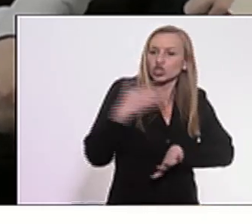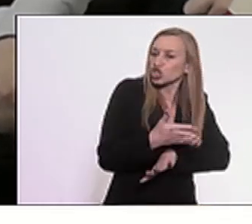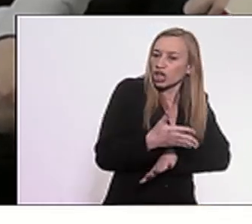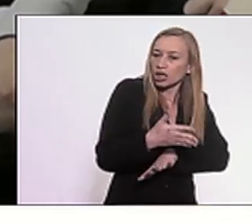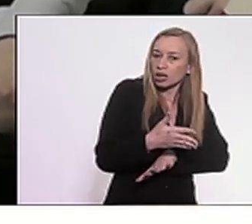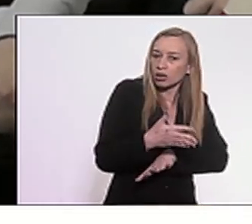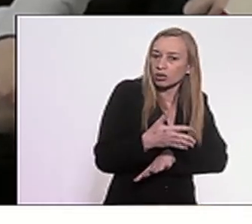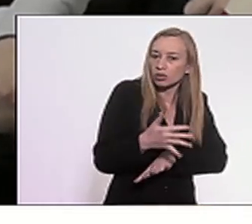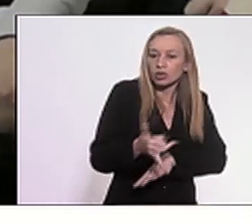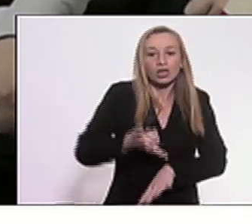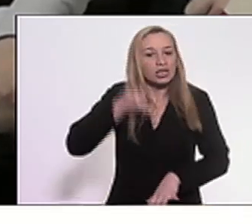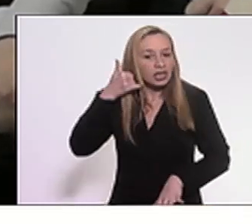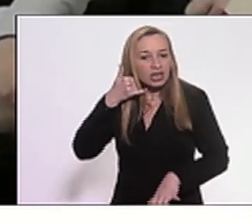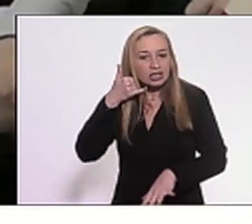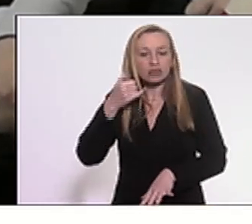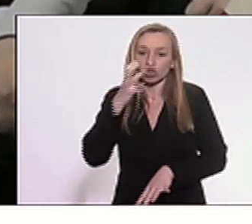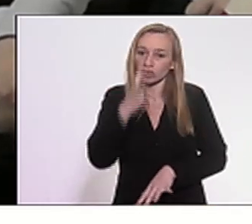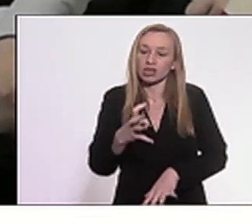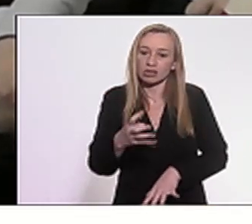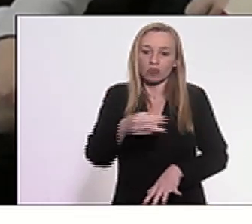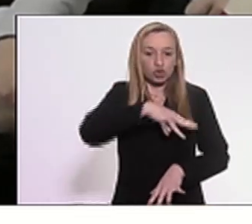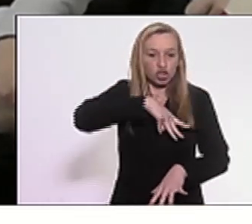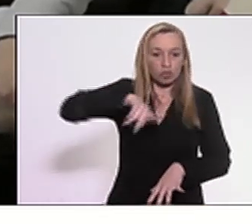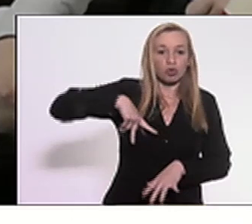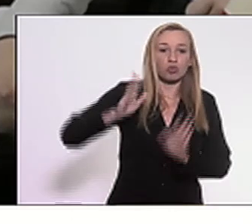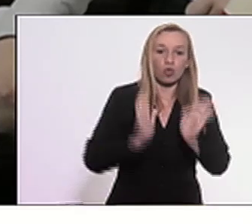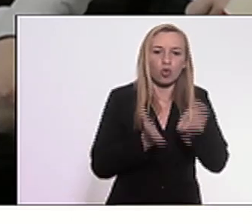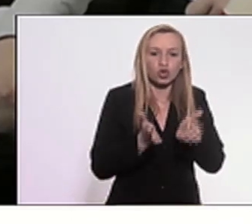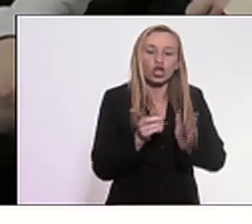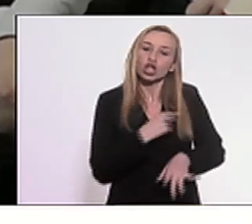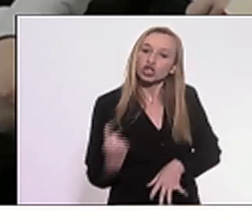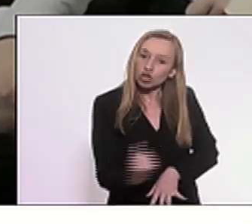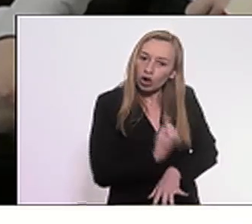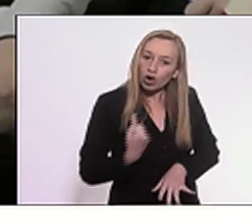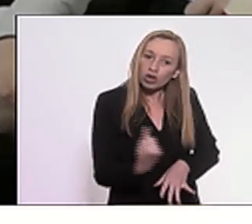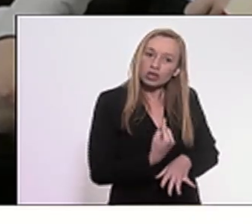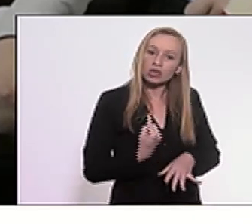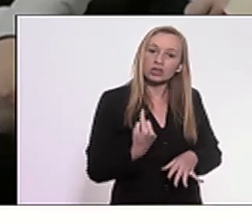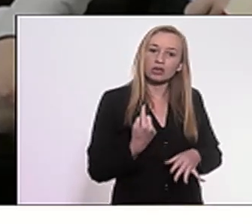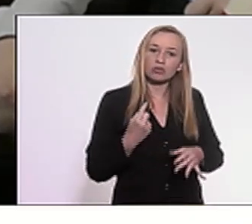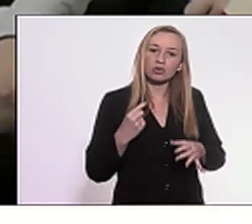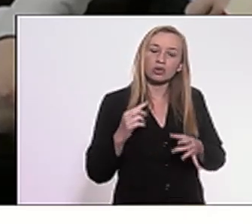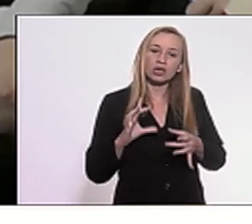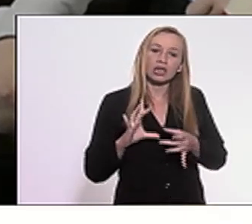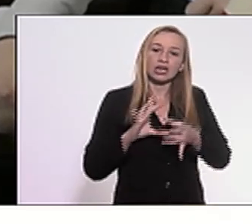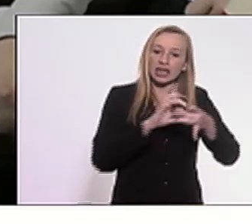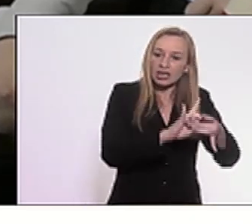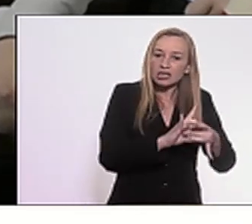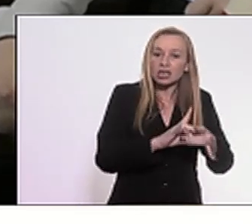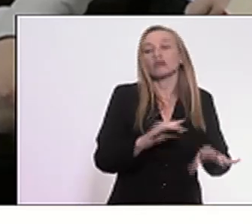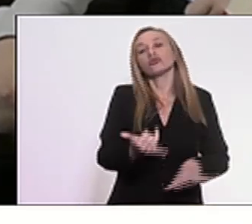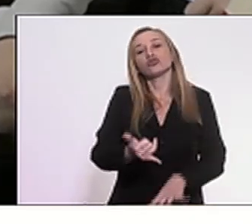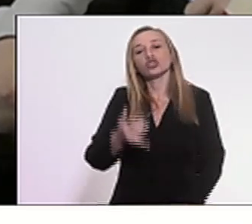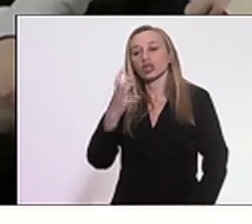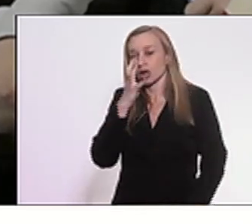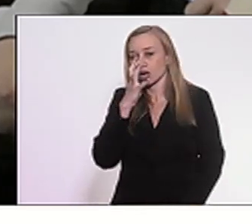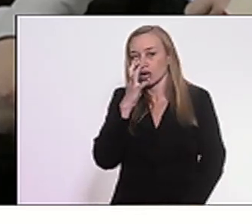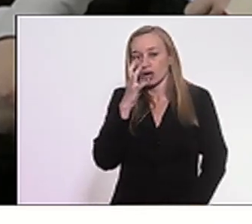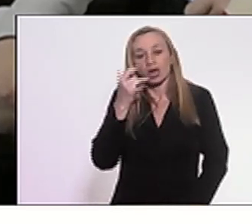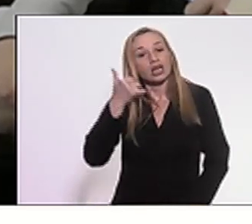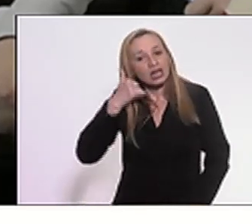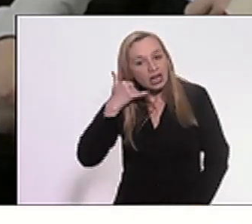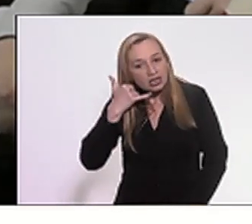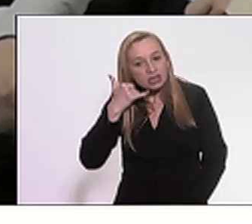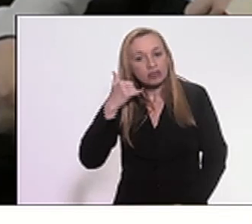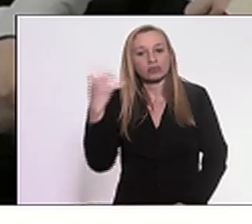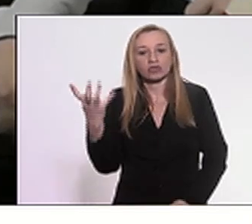denúncia, já que eles existem dentro do Ministério Público hoje. Nós, como associação, somos um canal de denúncia hoje, mas tem a ouvidoria que tem dentro